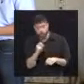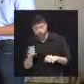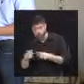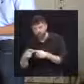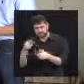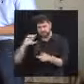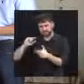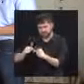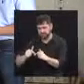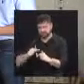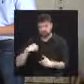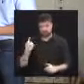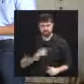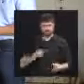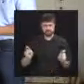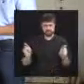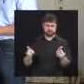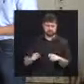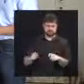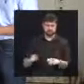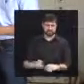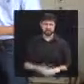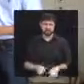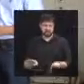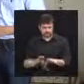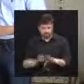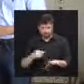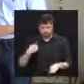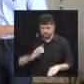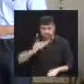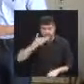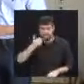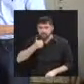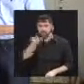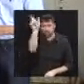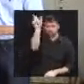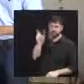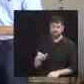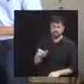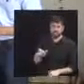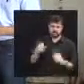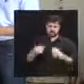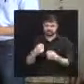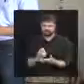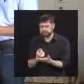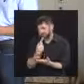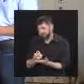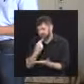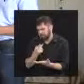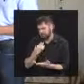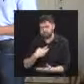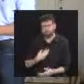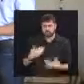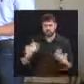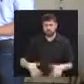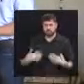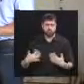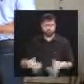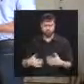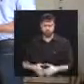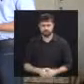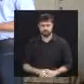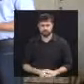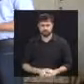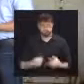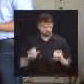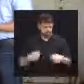nós podemos, até nesse ponto, podemos melhorar o indivíduo, sem que ele precise tomar 22 remédios. Renato, então,